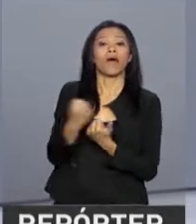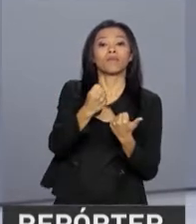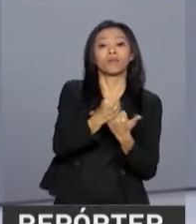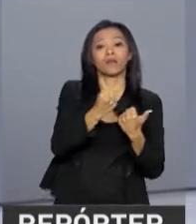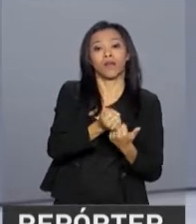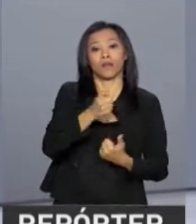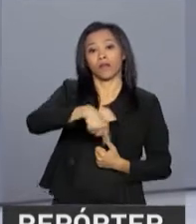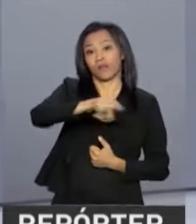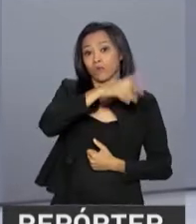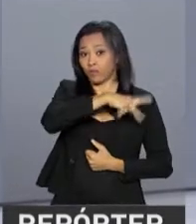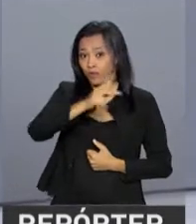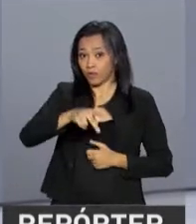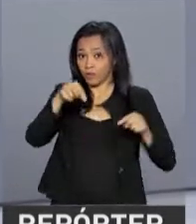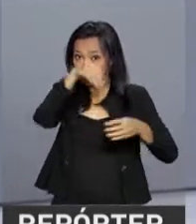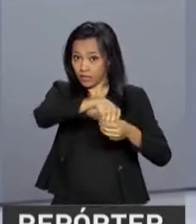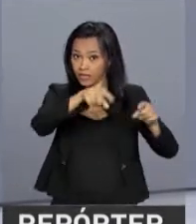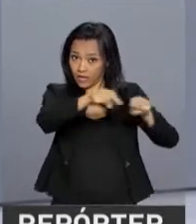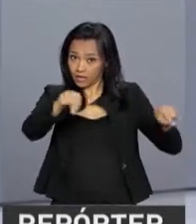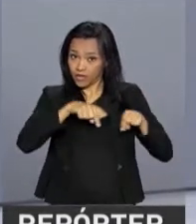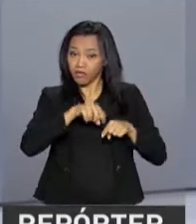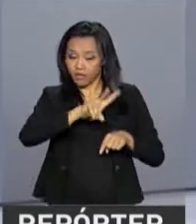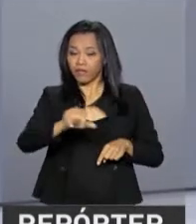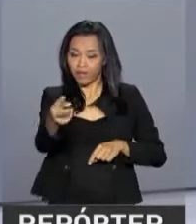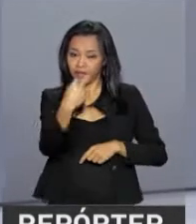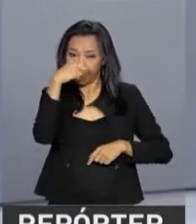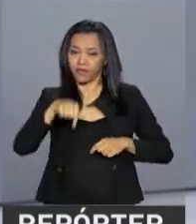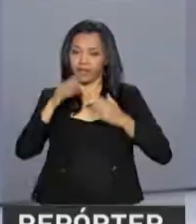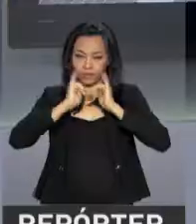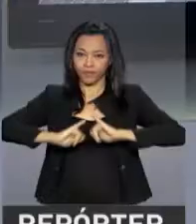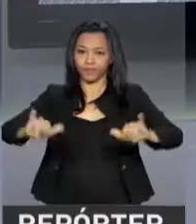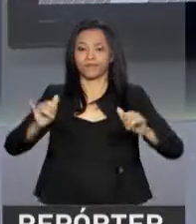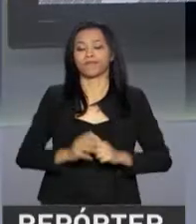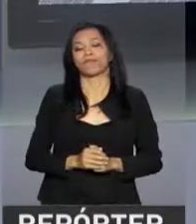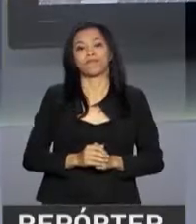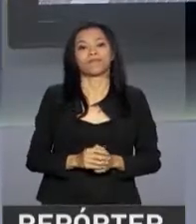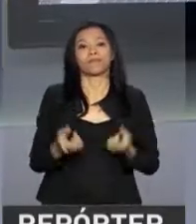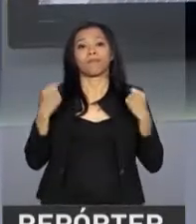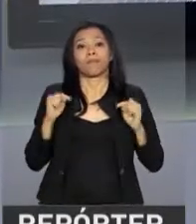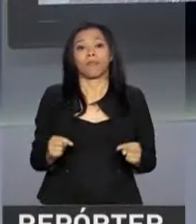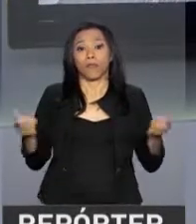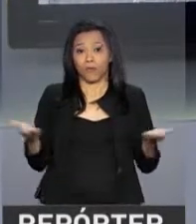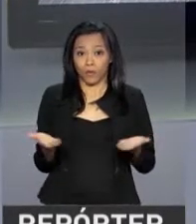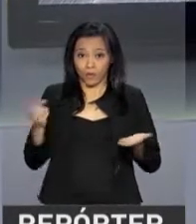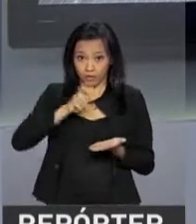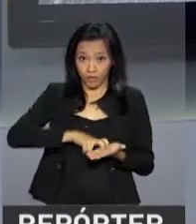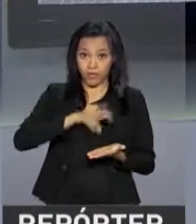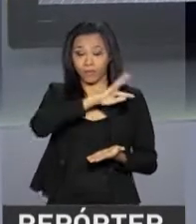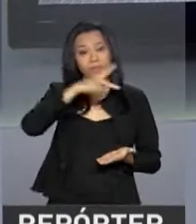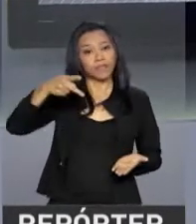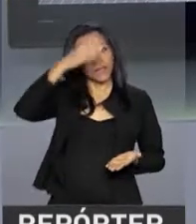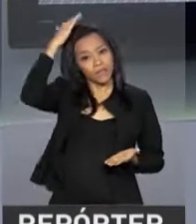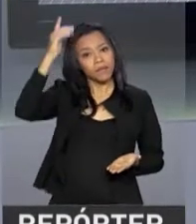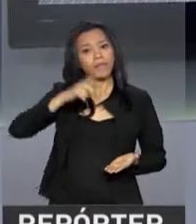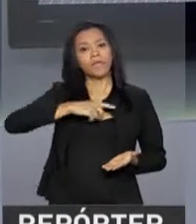em sala de aula você acompanha a cobertura completa ao longo da nossa programação na manhã de hoje o presidente michel temer deu uma